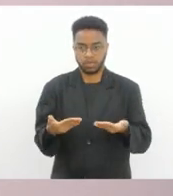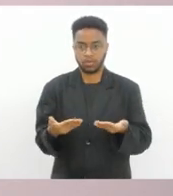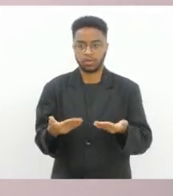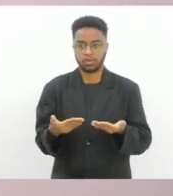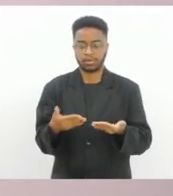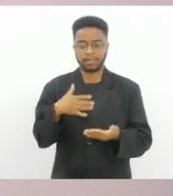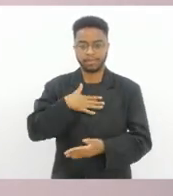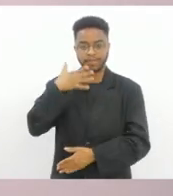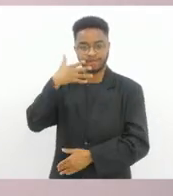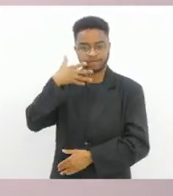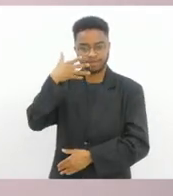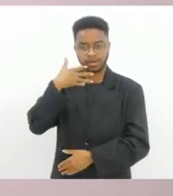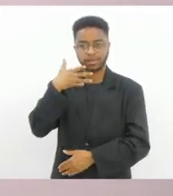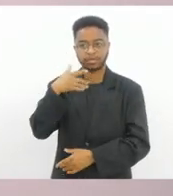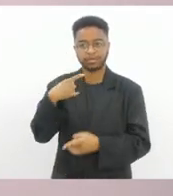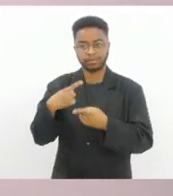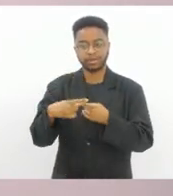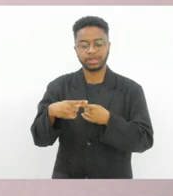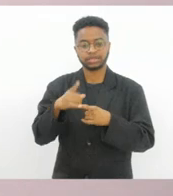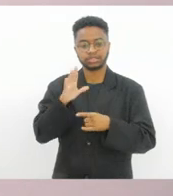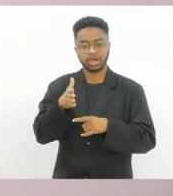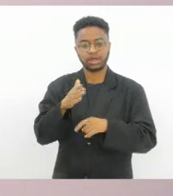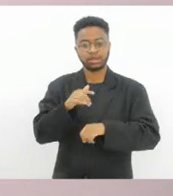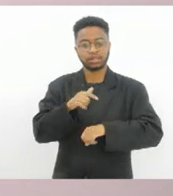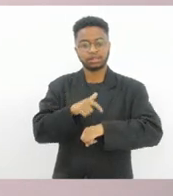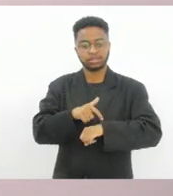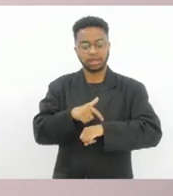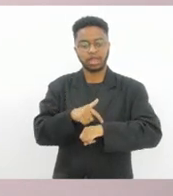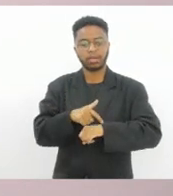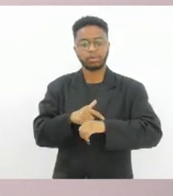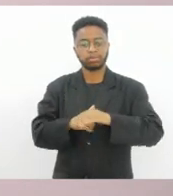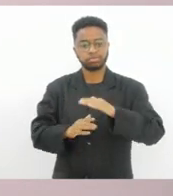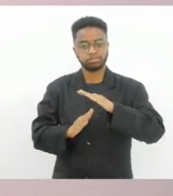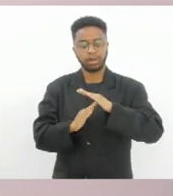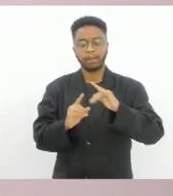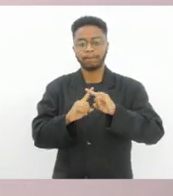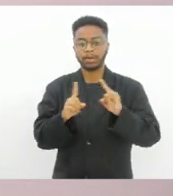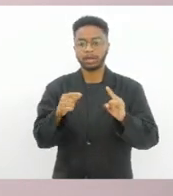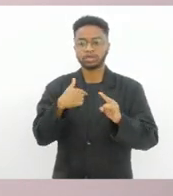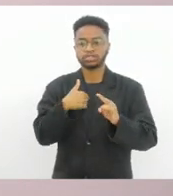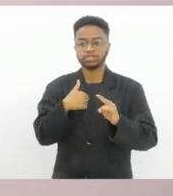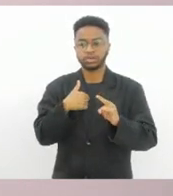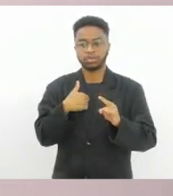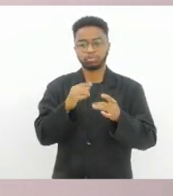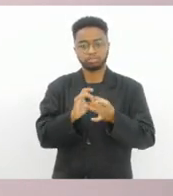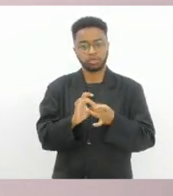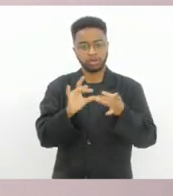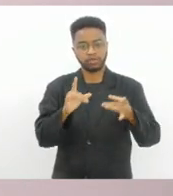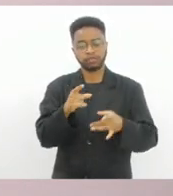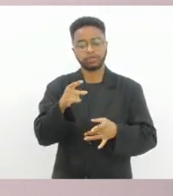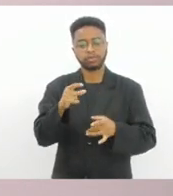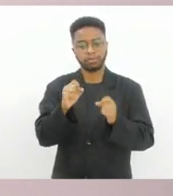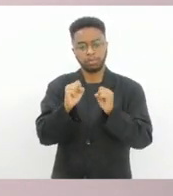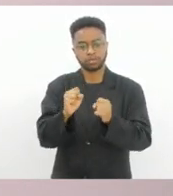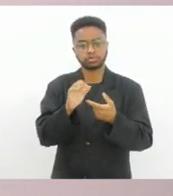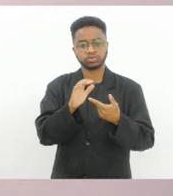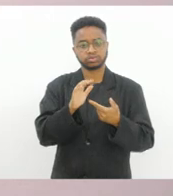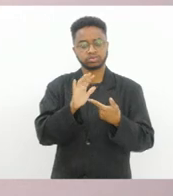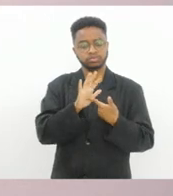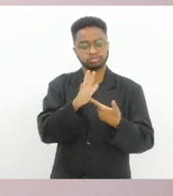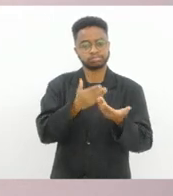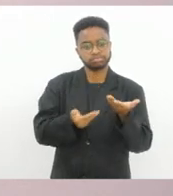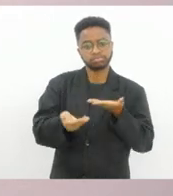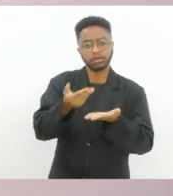a minha fala, tendo em vista, né, o tempo também que nós temos, mas me coloco totalmente à disposição para compartilhar. Tem,